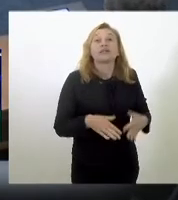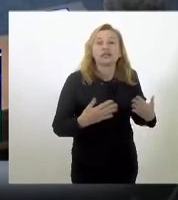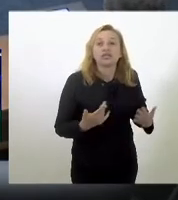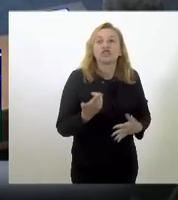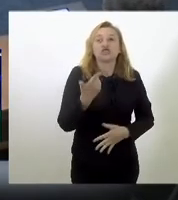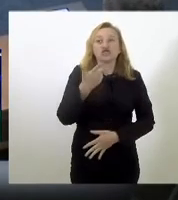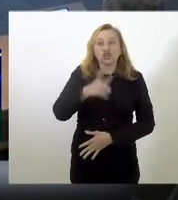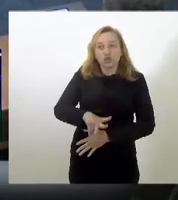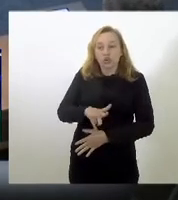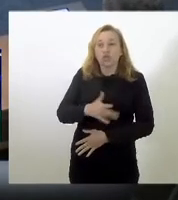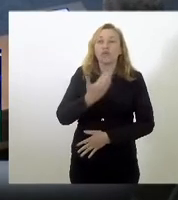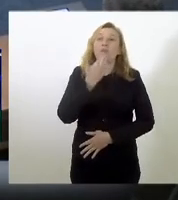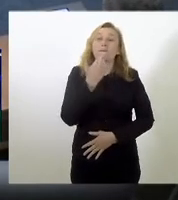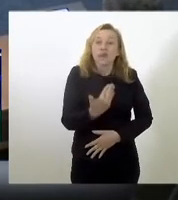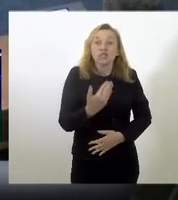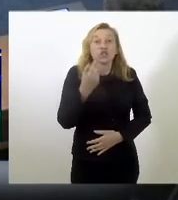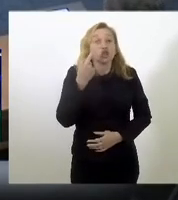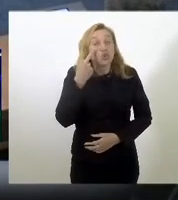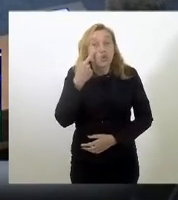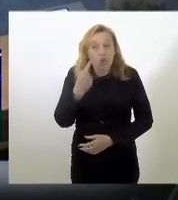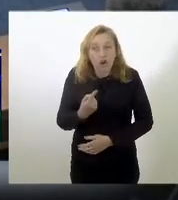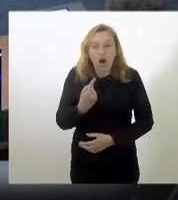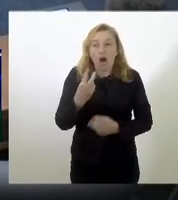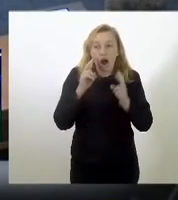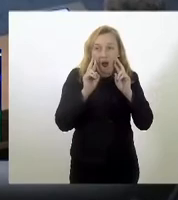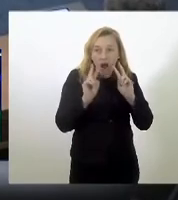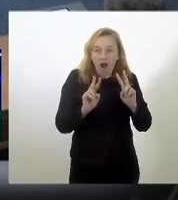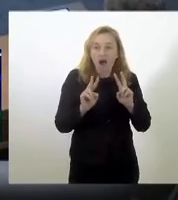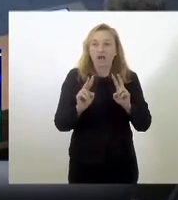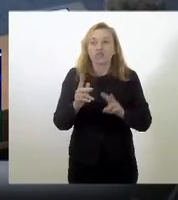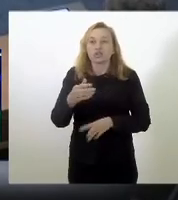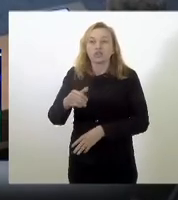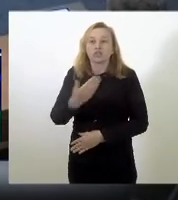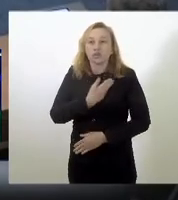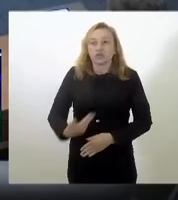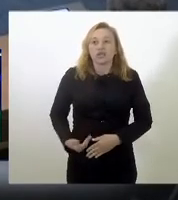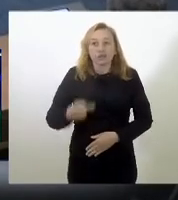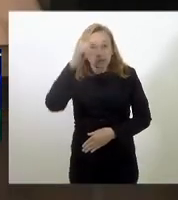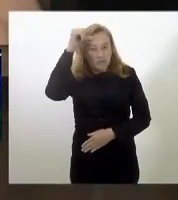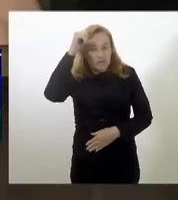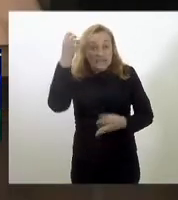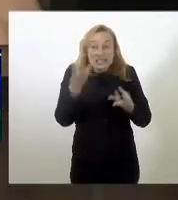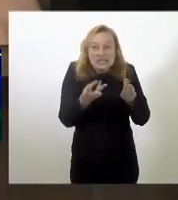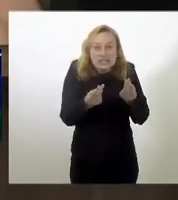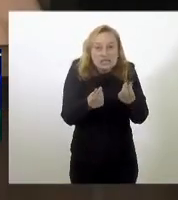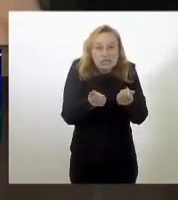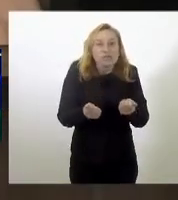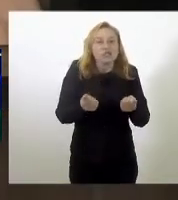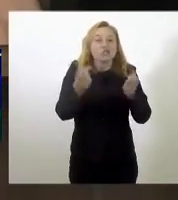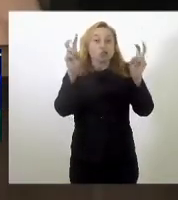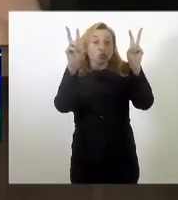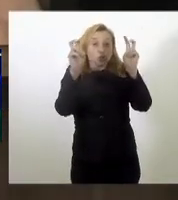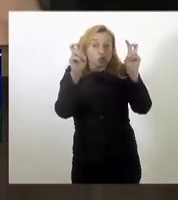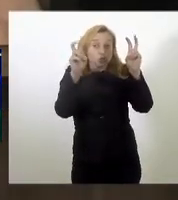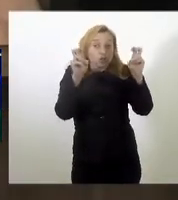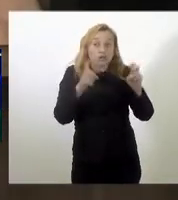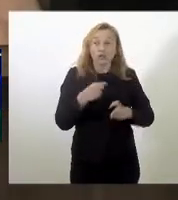quero pedir um olhar do governador Cláudio Castro com sensibilidade sobre esse tema, ainda